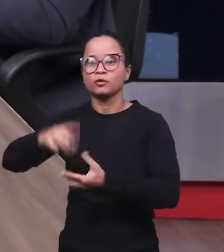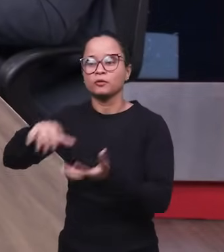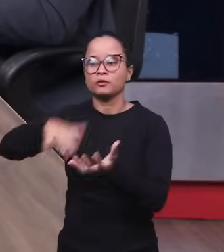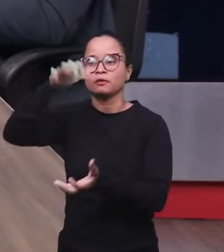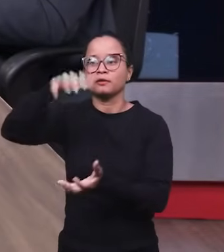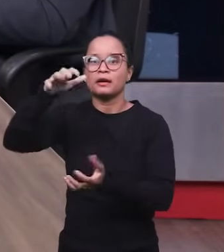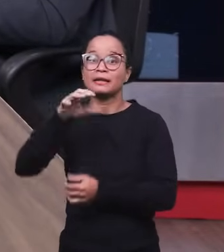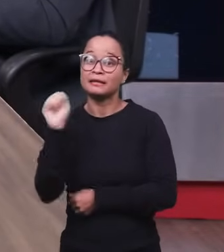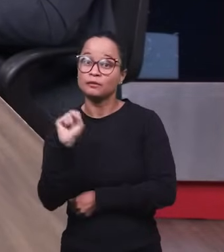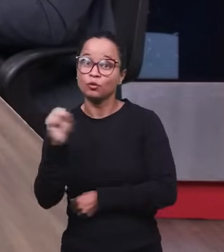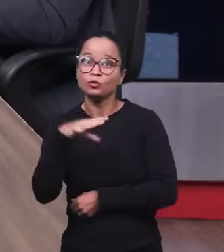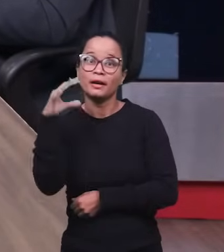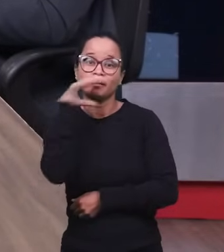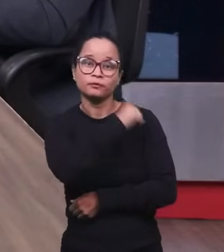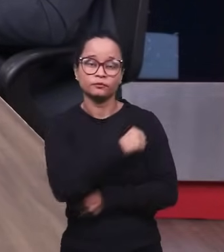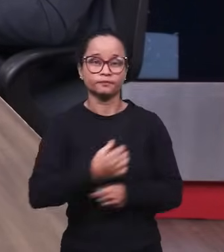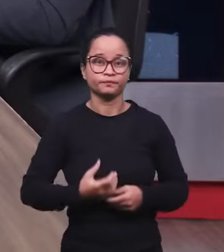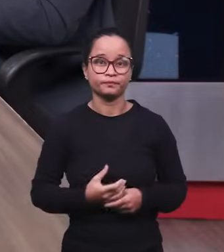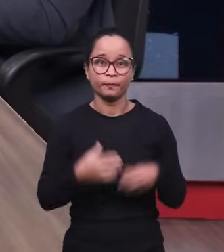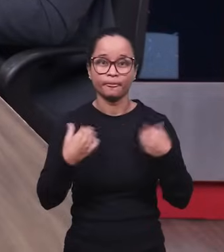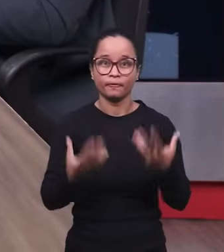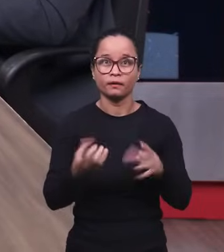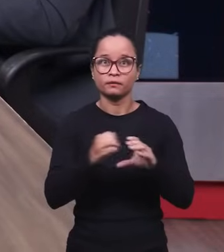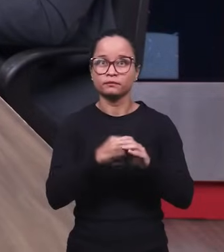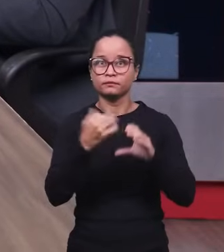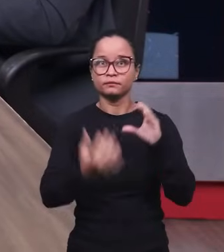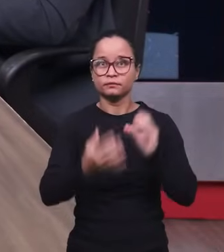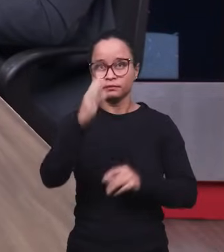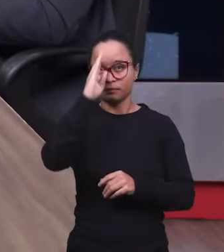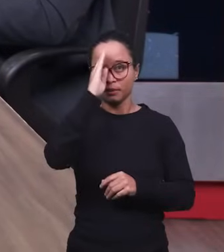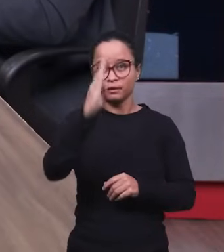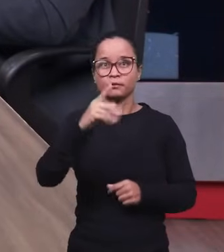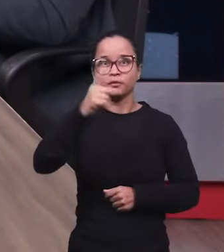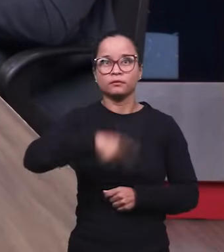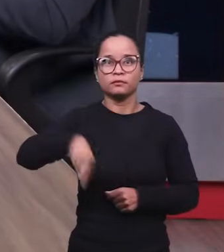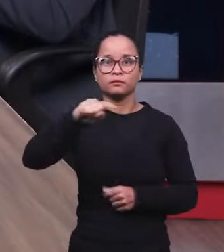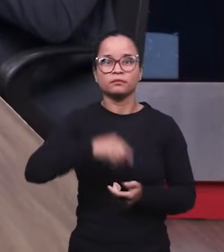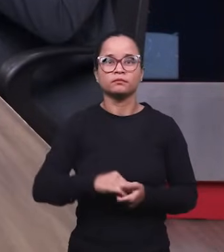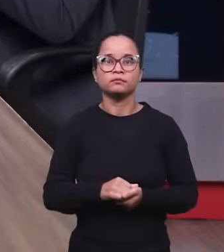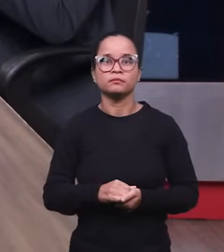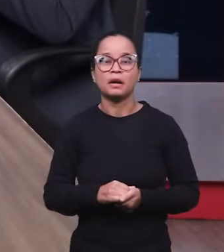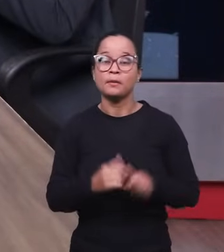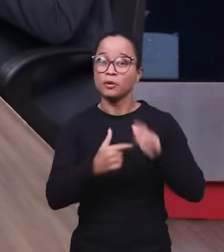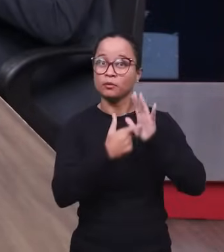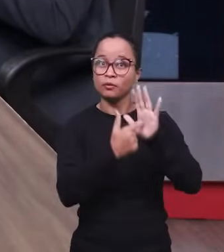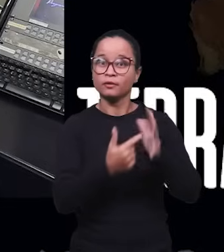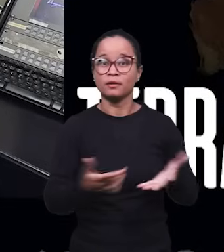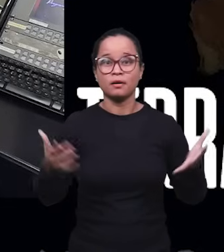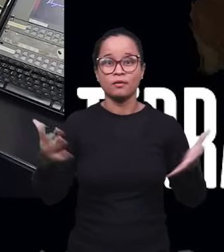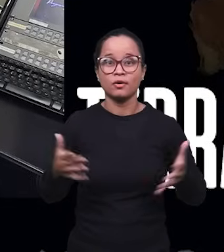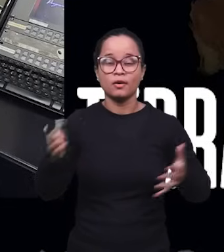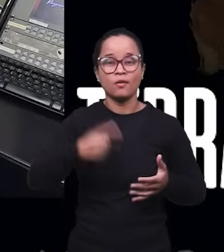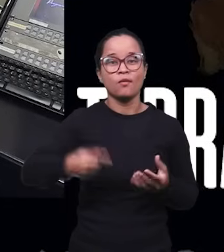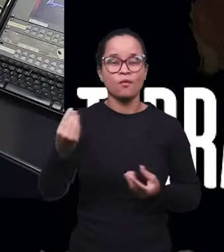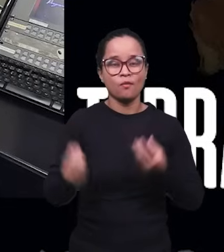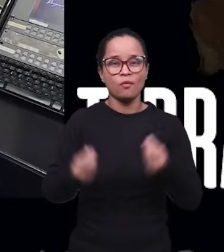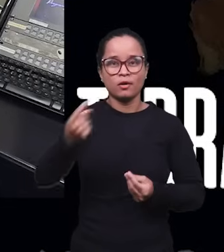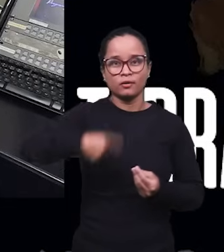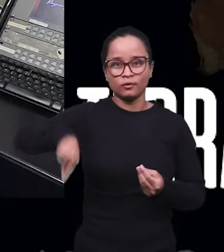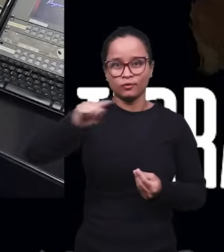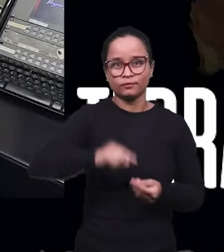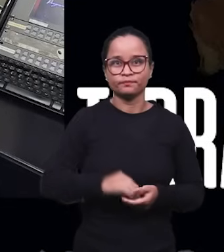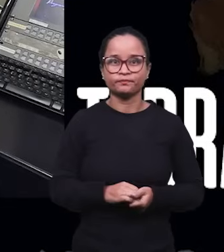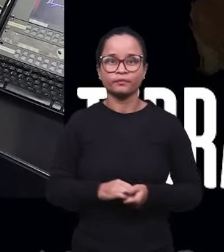satélite, isso em fração de segundos. Então, esse aspecto é fundamental para nós mostrarmos aqui como